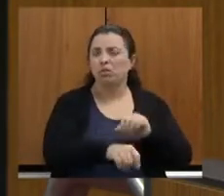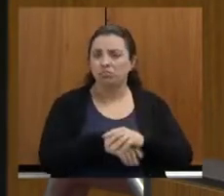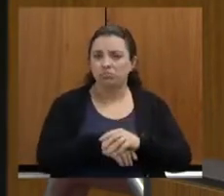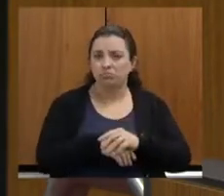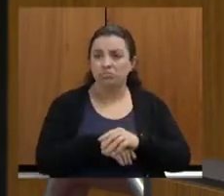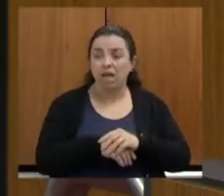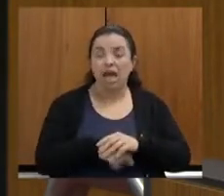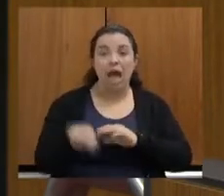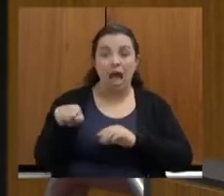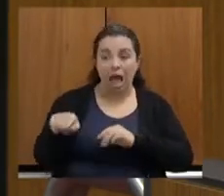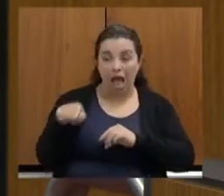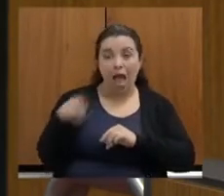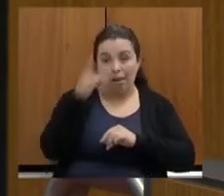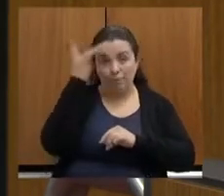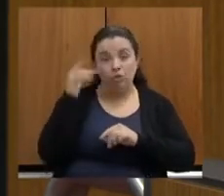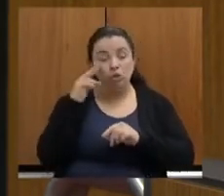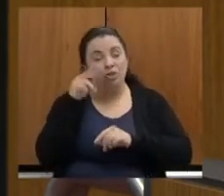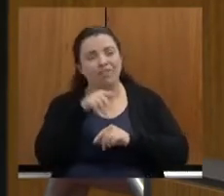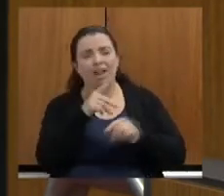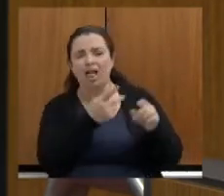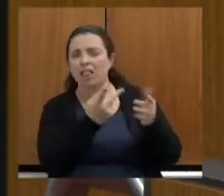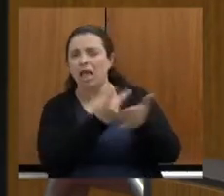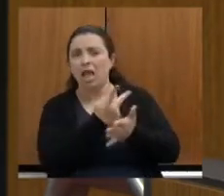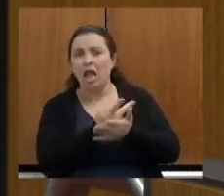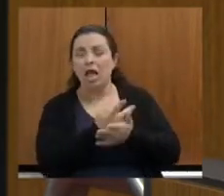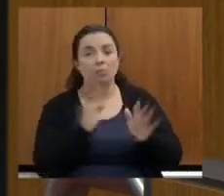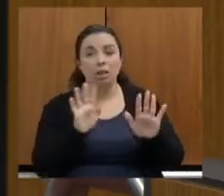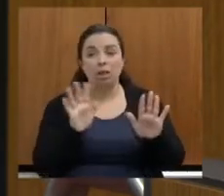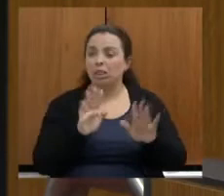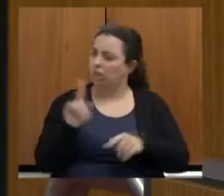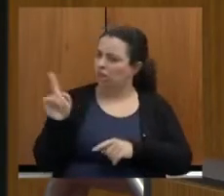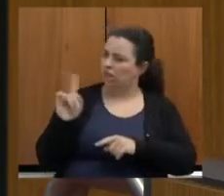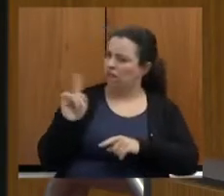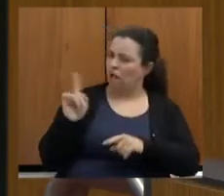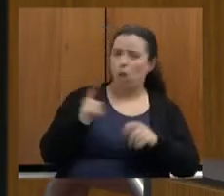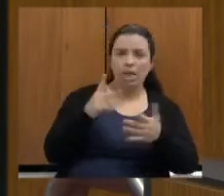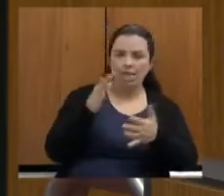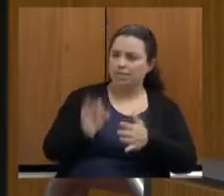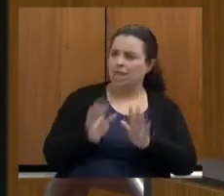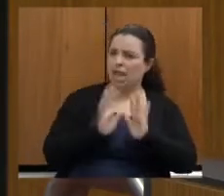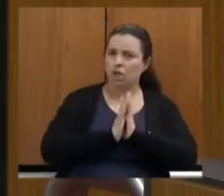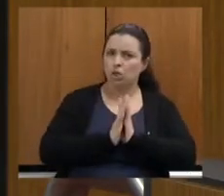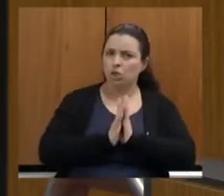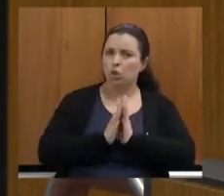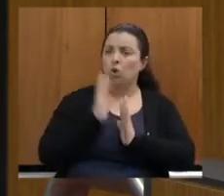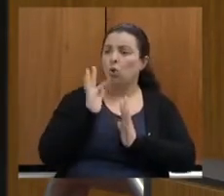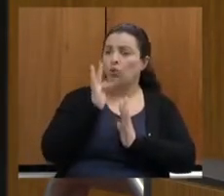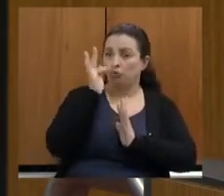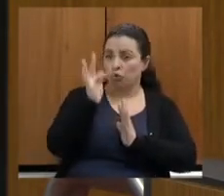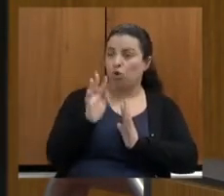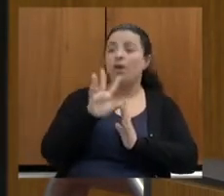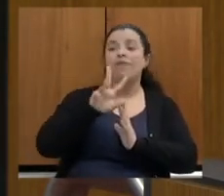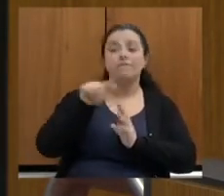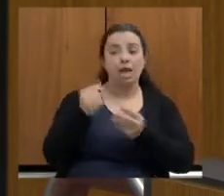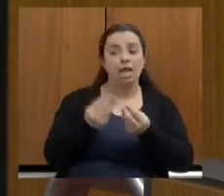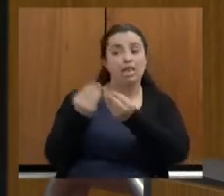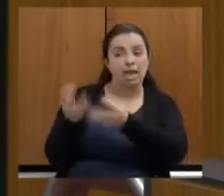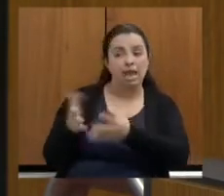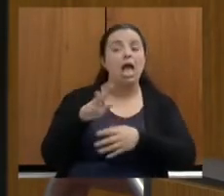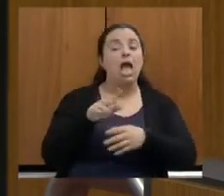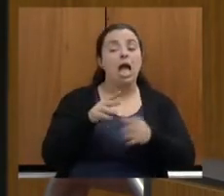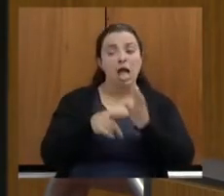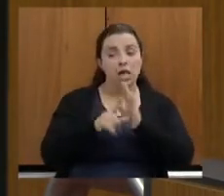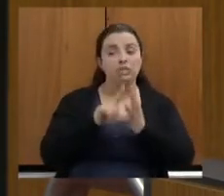tá errado porque o que é renova vira e fala é que tá tudo certo que quando fizer o check list antes de entregar para a família vai